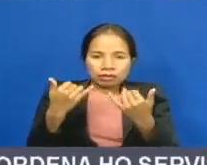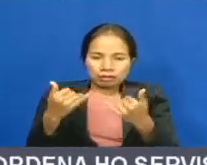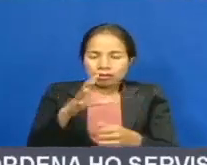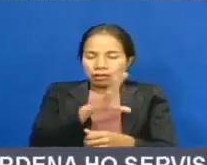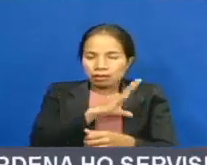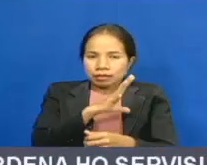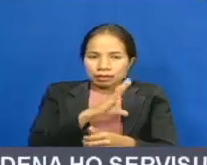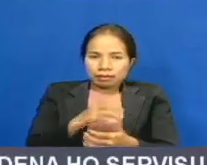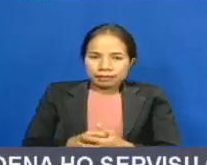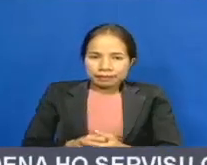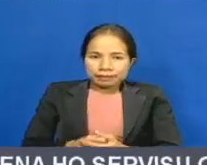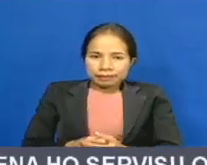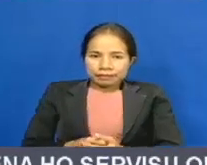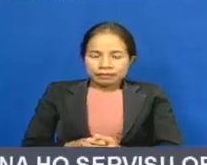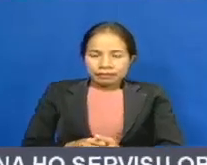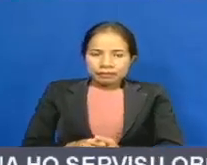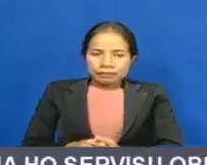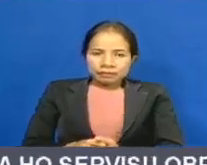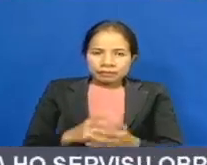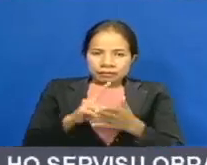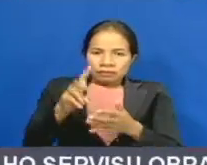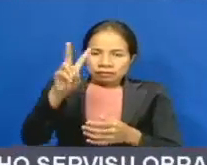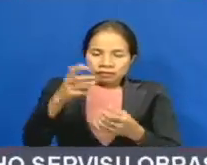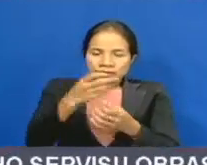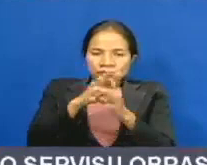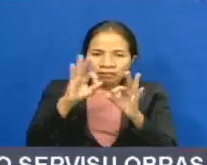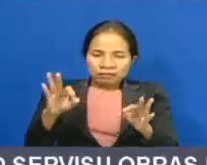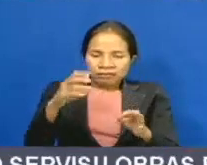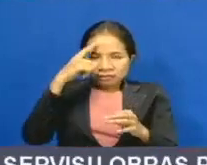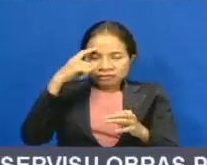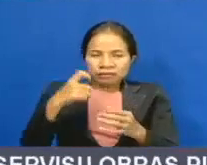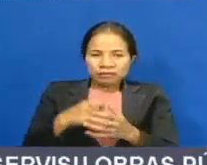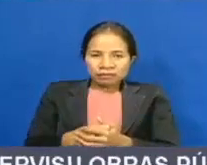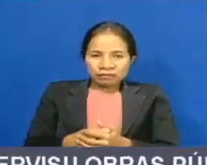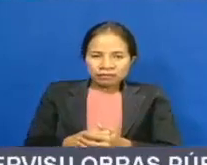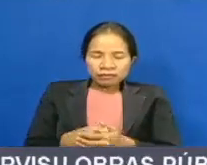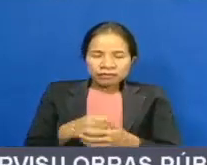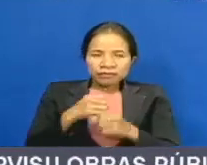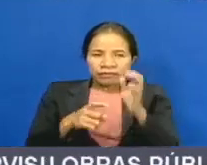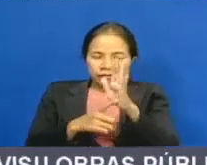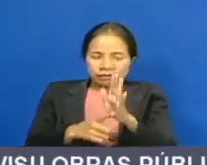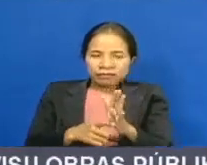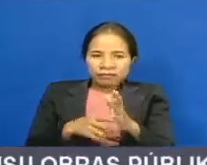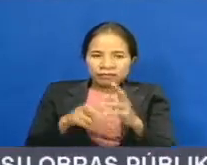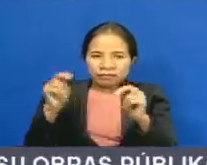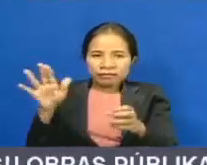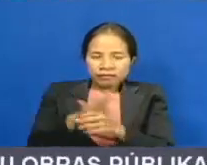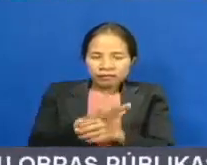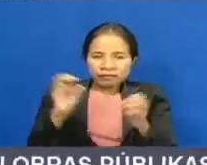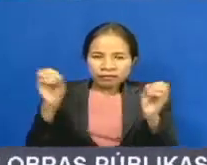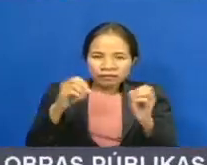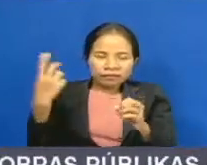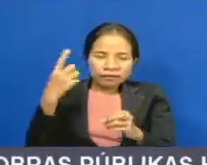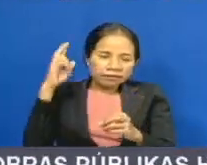clirtang, nemos mais ou menos semana rua, se remata nene. Também nemos sema lumui kuda, halo evidência de incompleto. Meus de prova ne laos ronadit